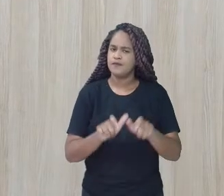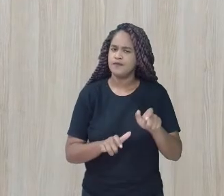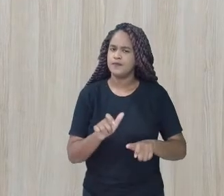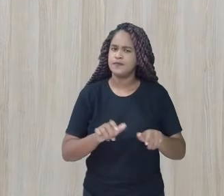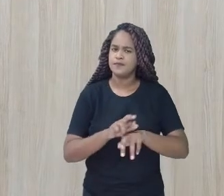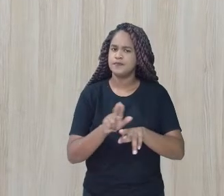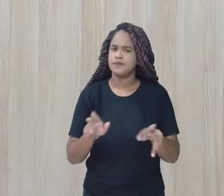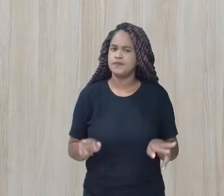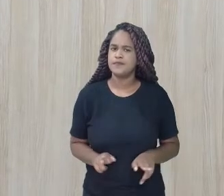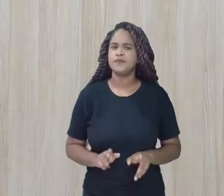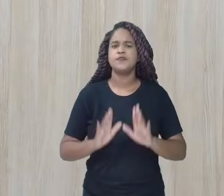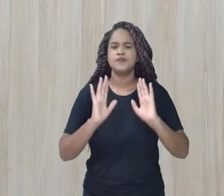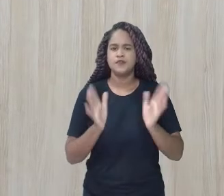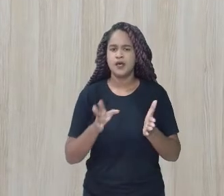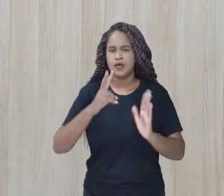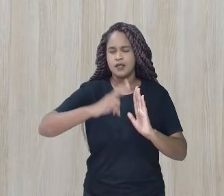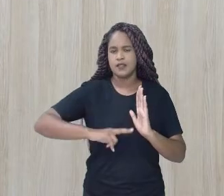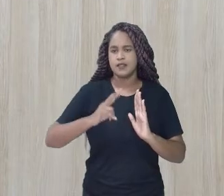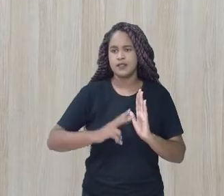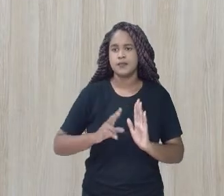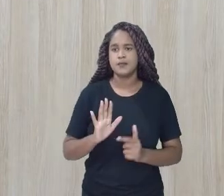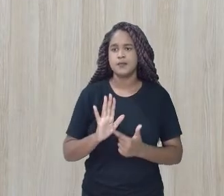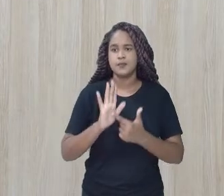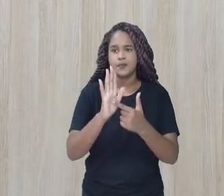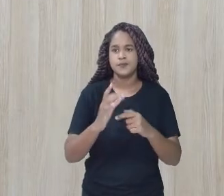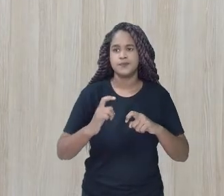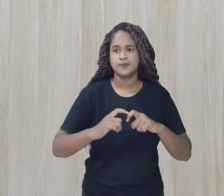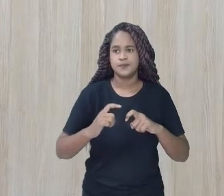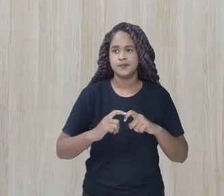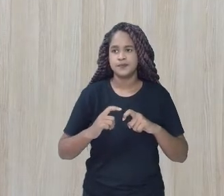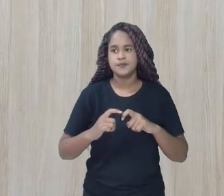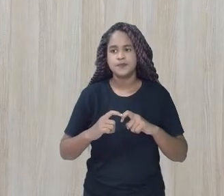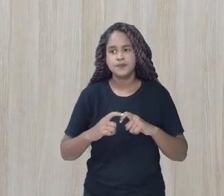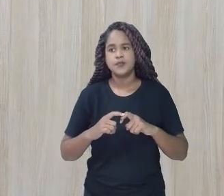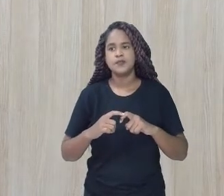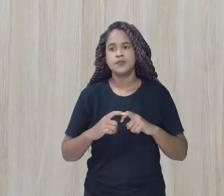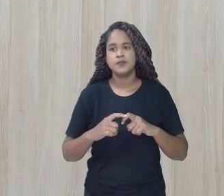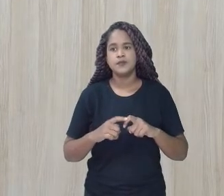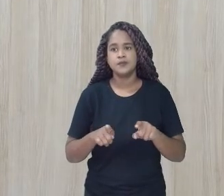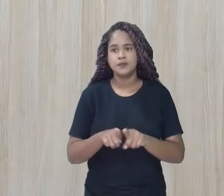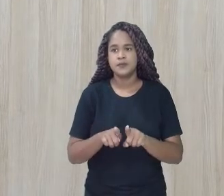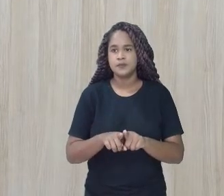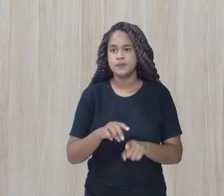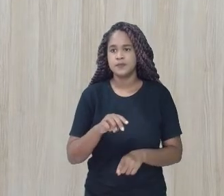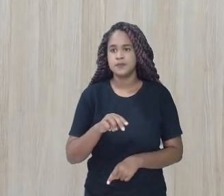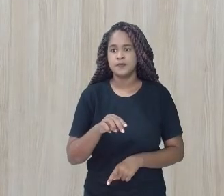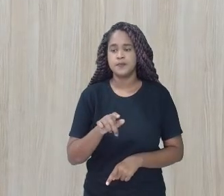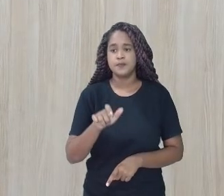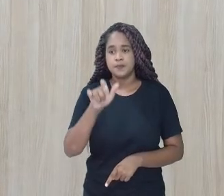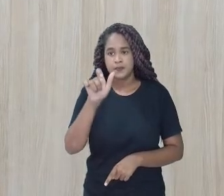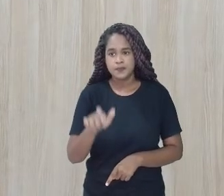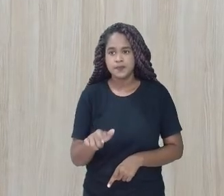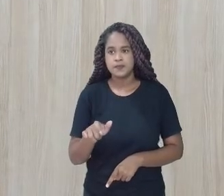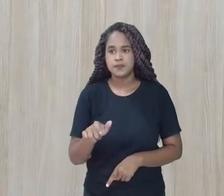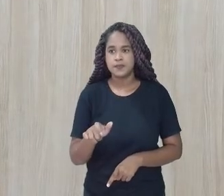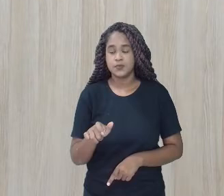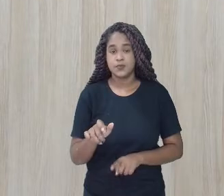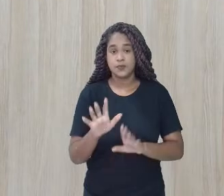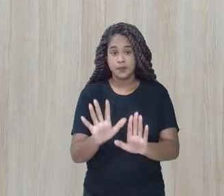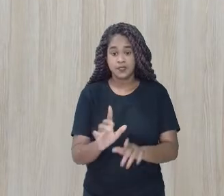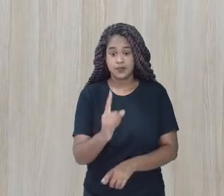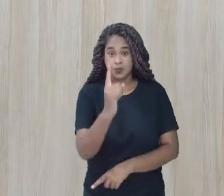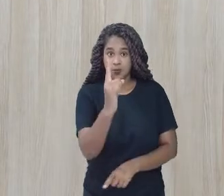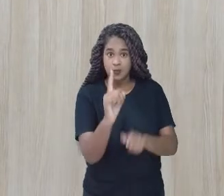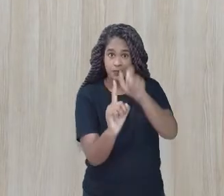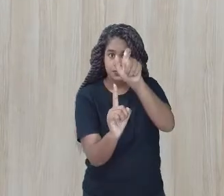sobre o Dr. Jekyll e o Mr. Hyde, né? Que são uma dupla personalidade aí de uma mesma pessoa. Vamos